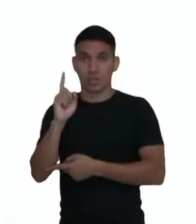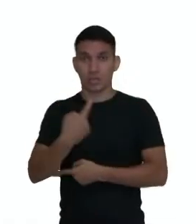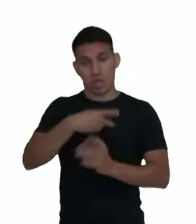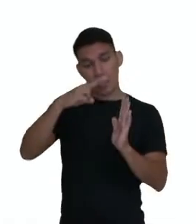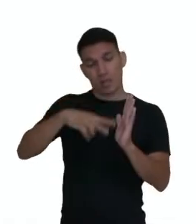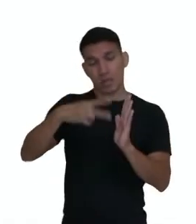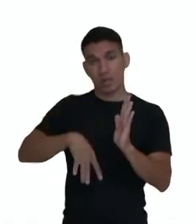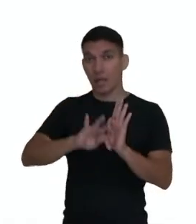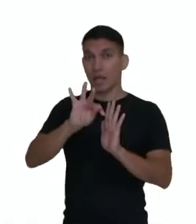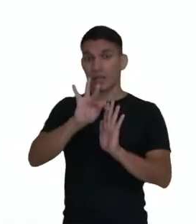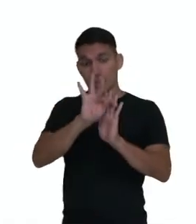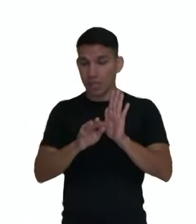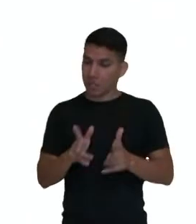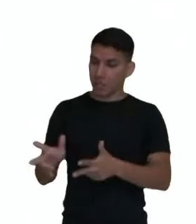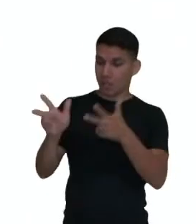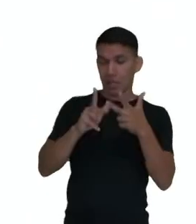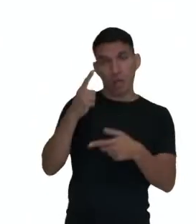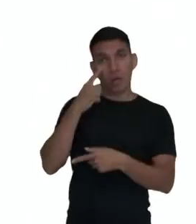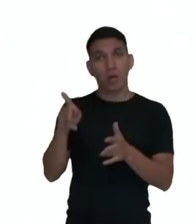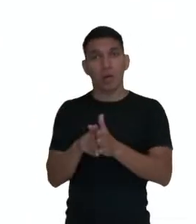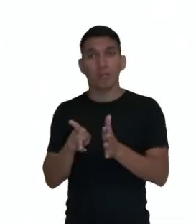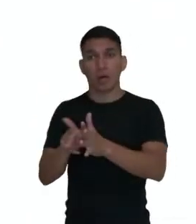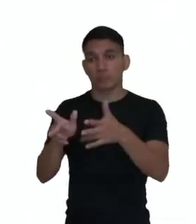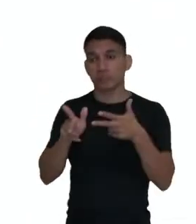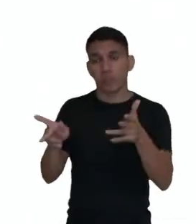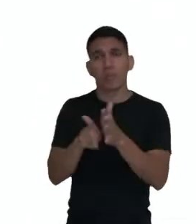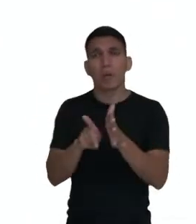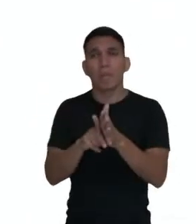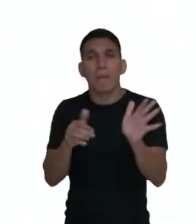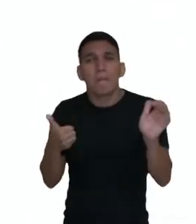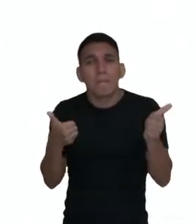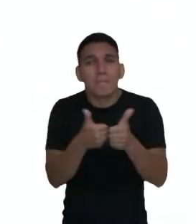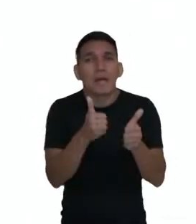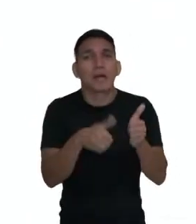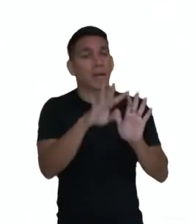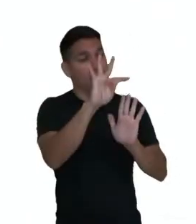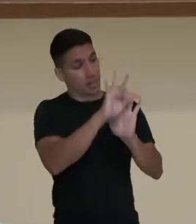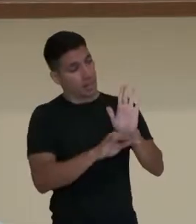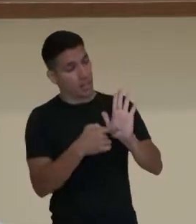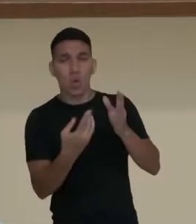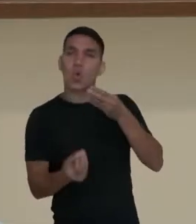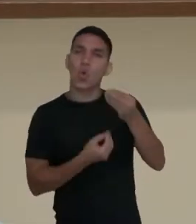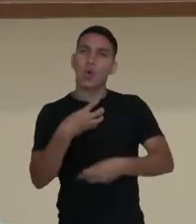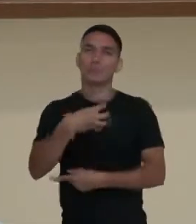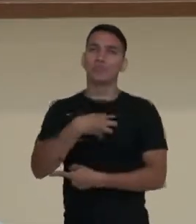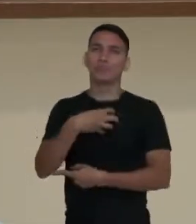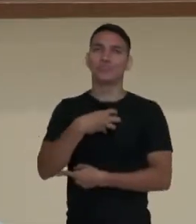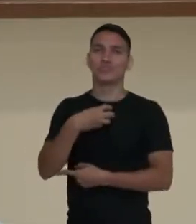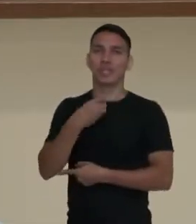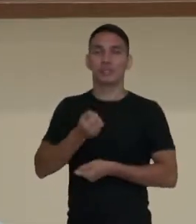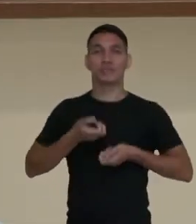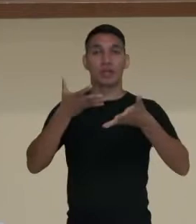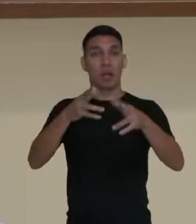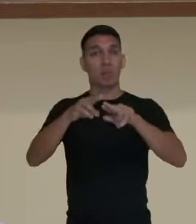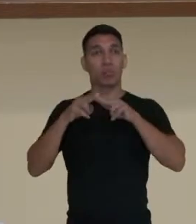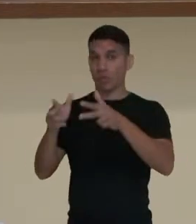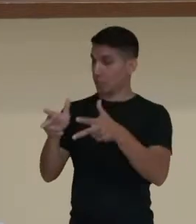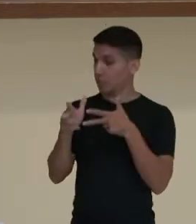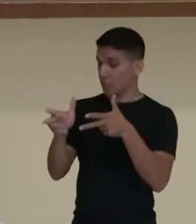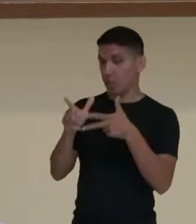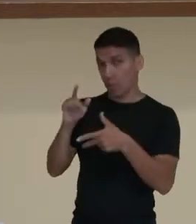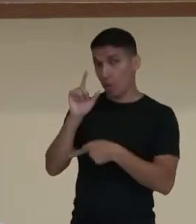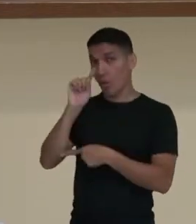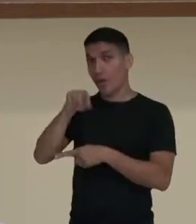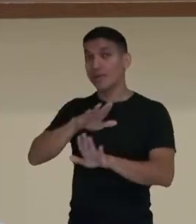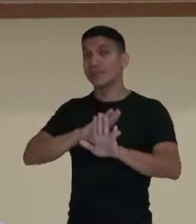uma entrevista, de um texto escrito muito próximo da oralidade. Então, a entrevista é um texto que